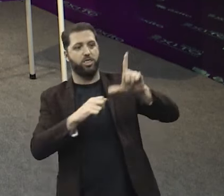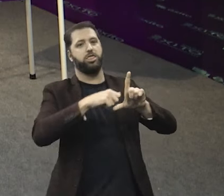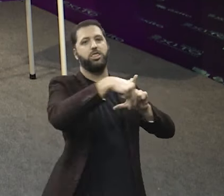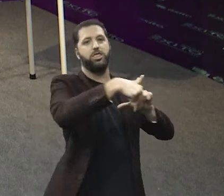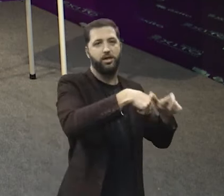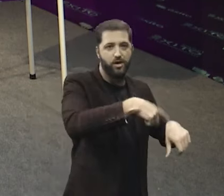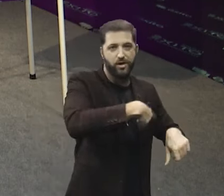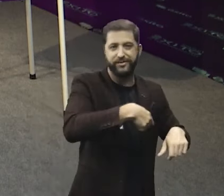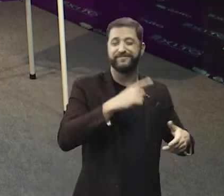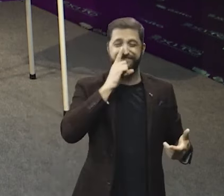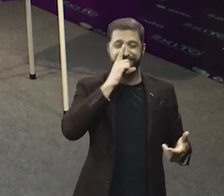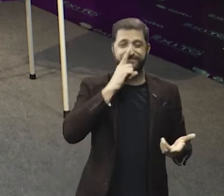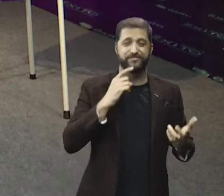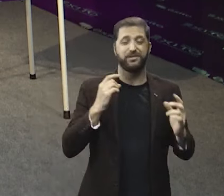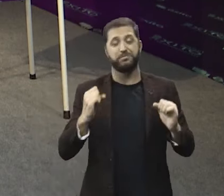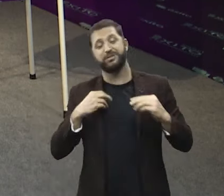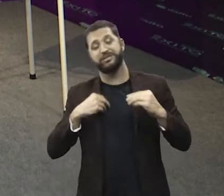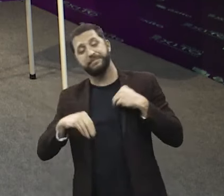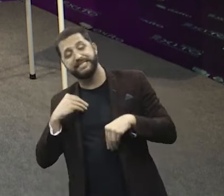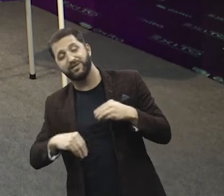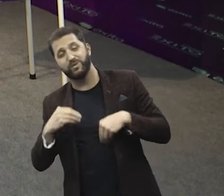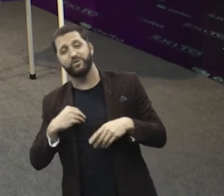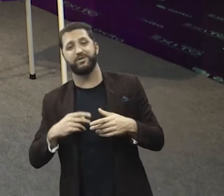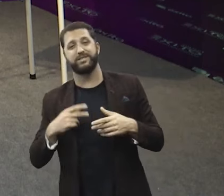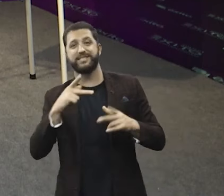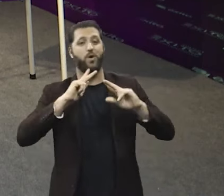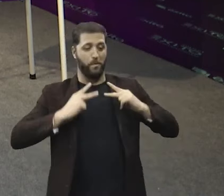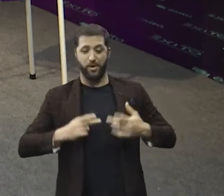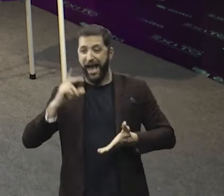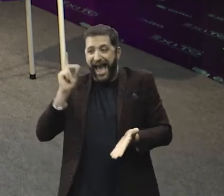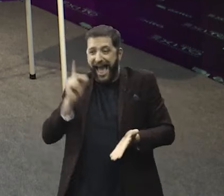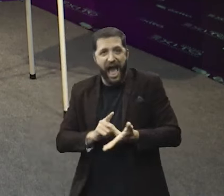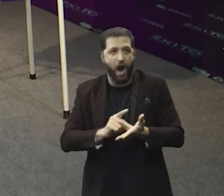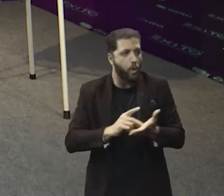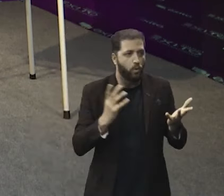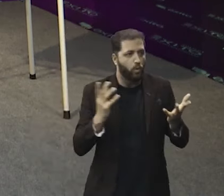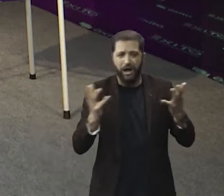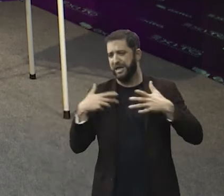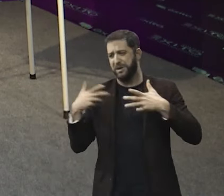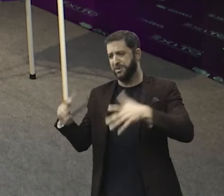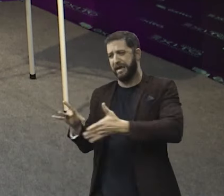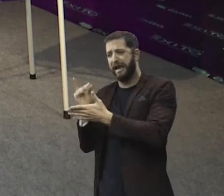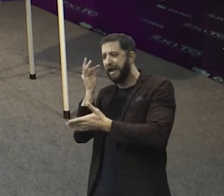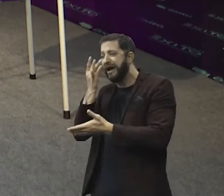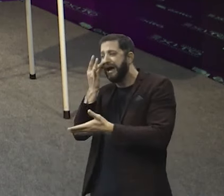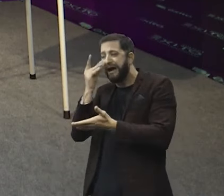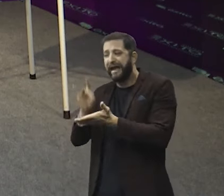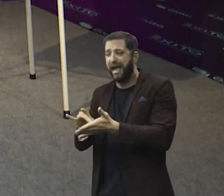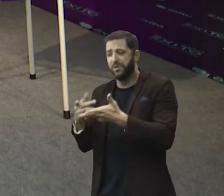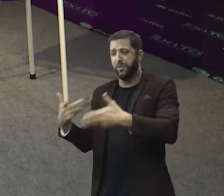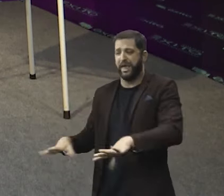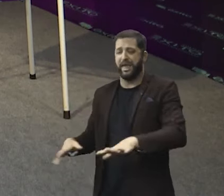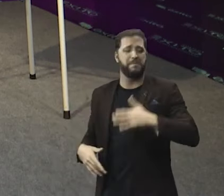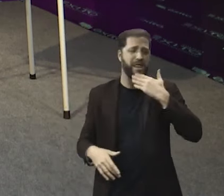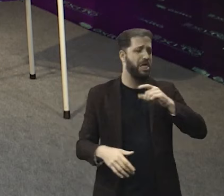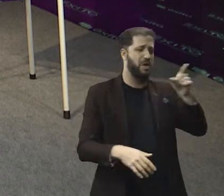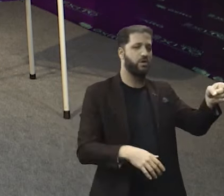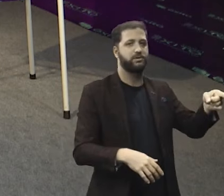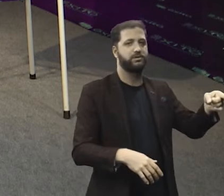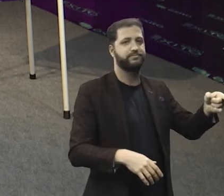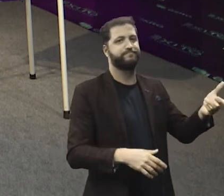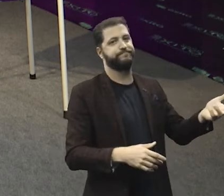você se deprimir porque olha só gente a gente se deprime no mundo físico Imagina